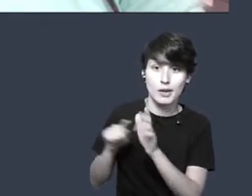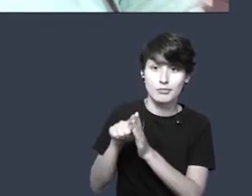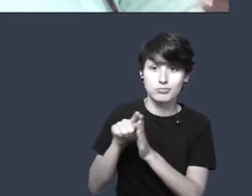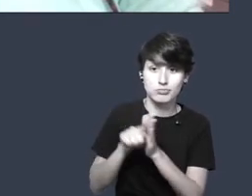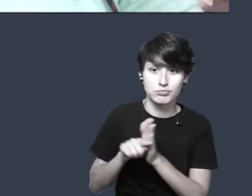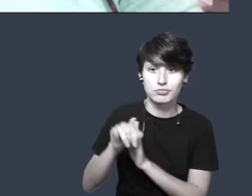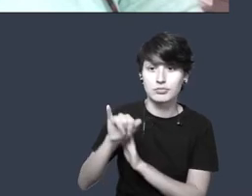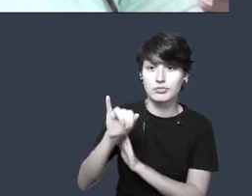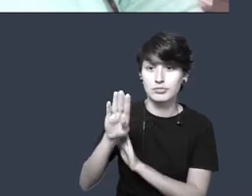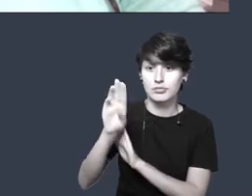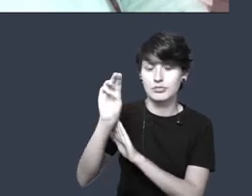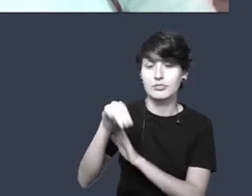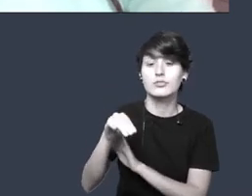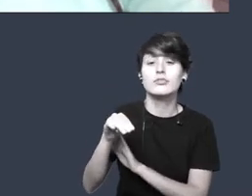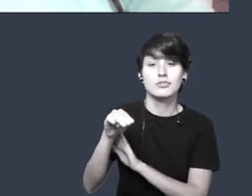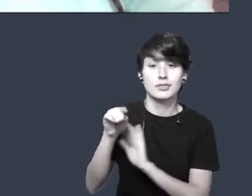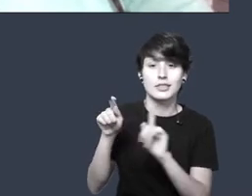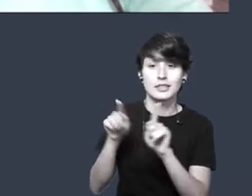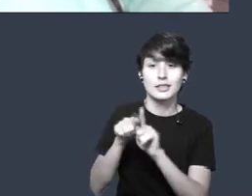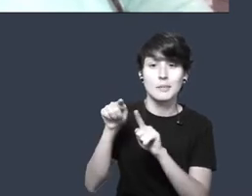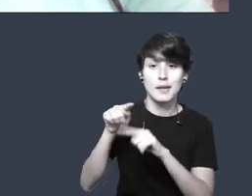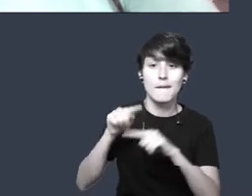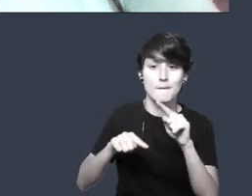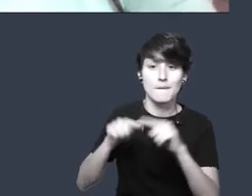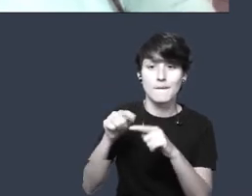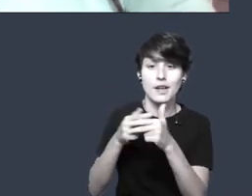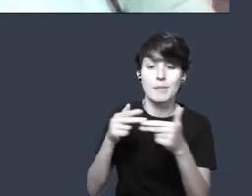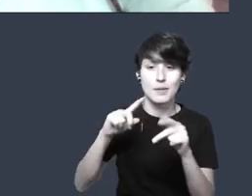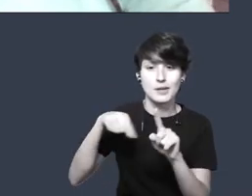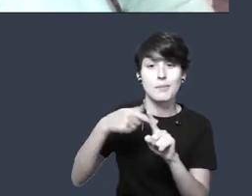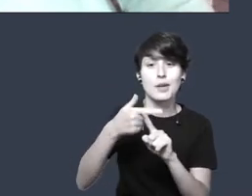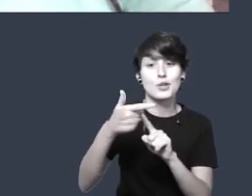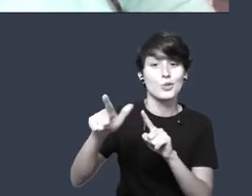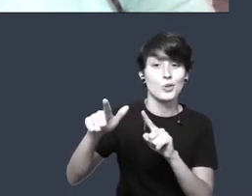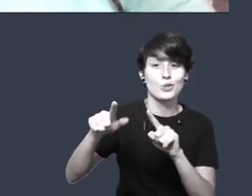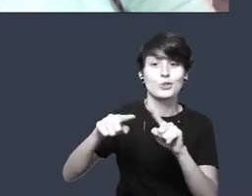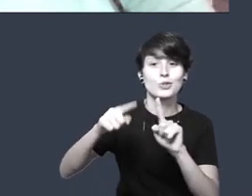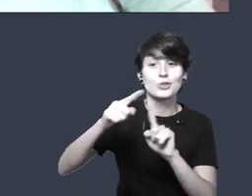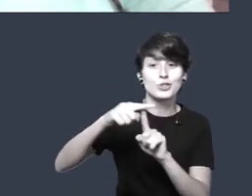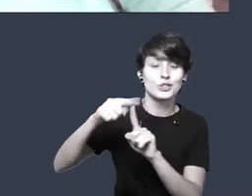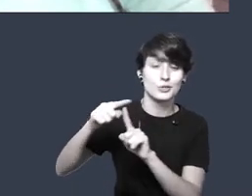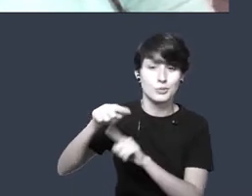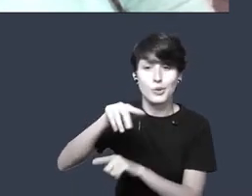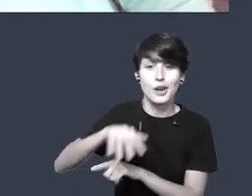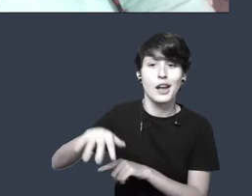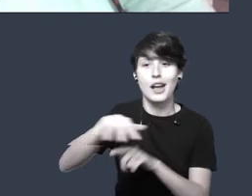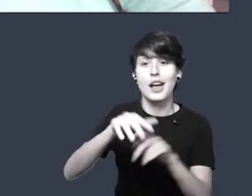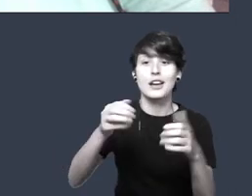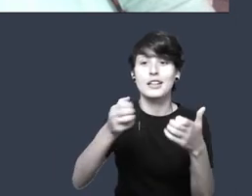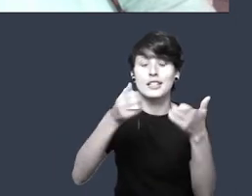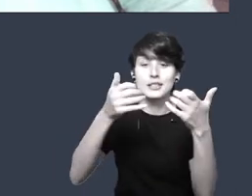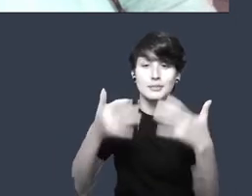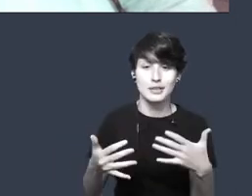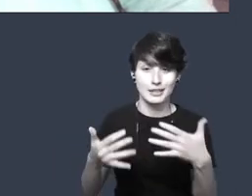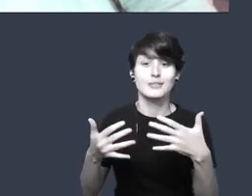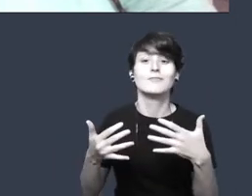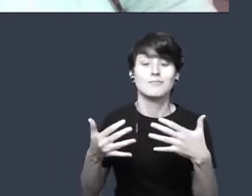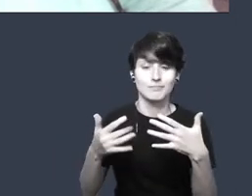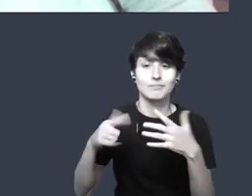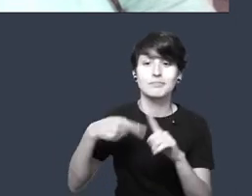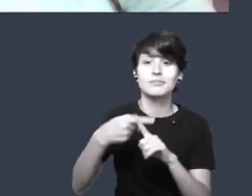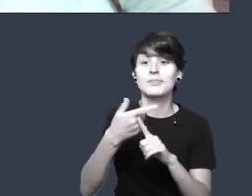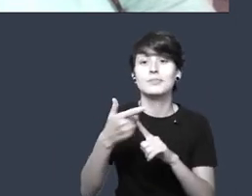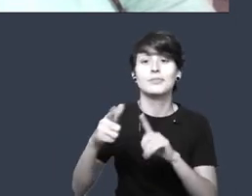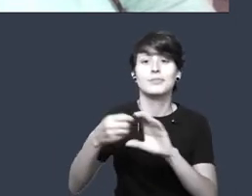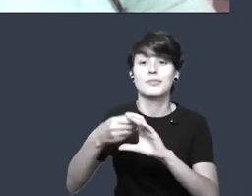e tanto essa ferramenta como mais duas outras ferramentas, uma que é mais para a parte de explicação, de explicabilidade, e a outra que